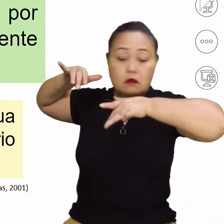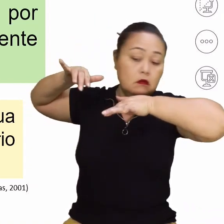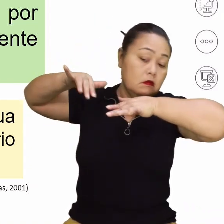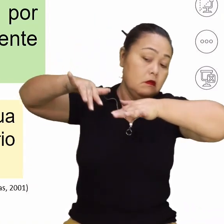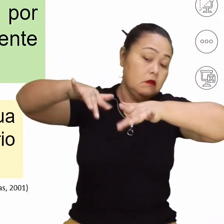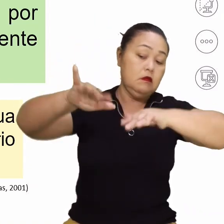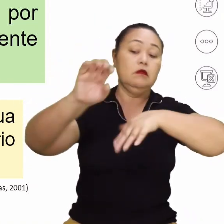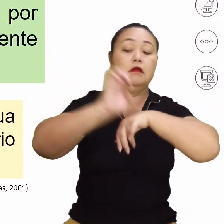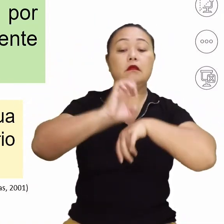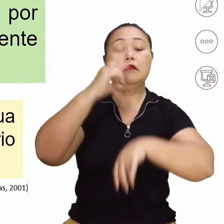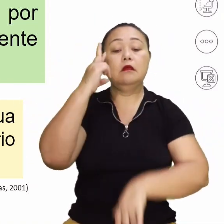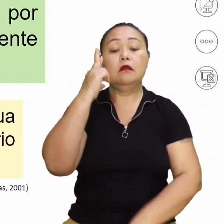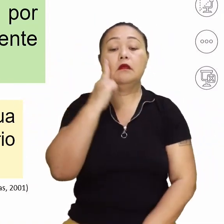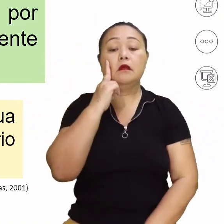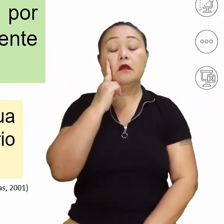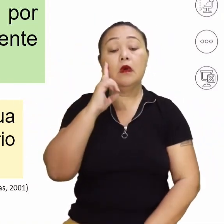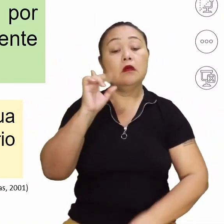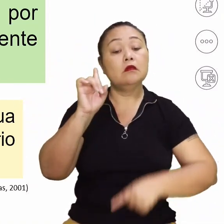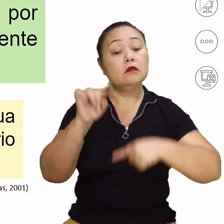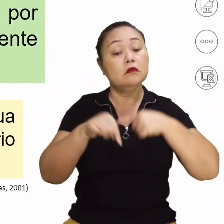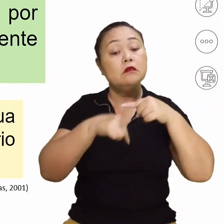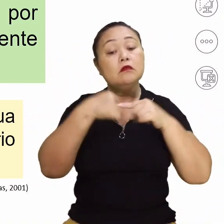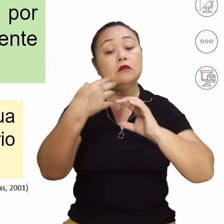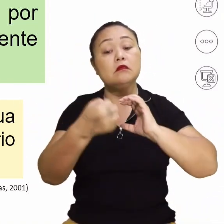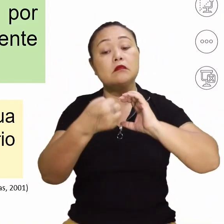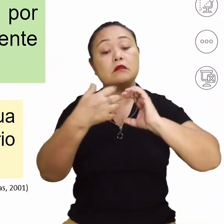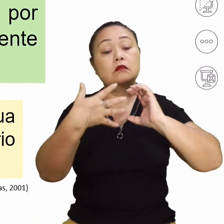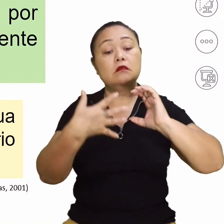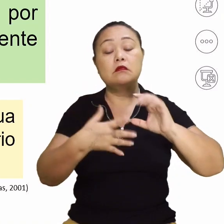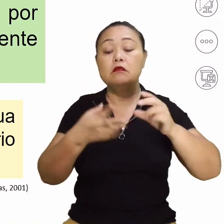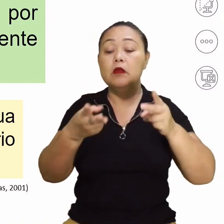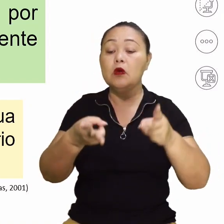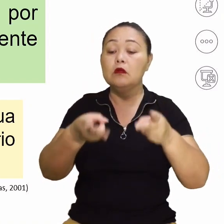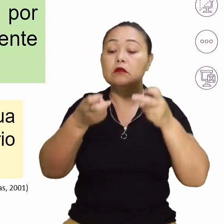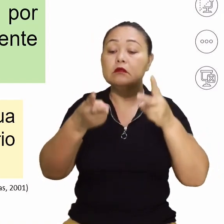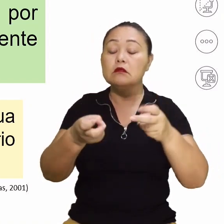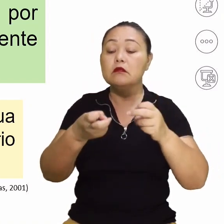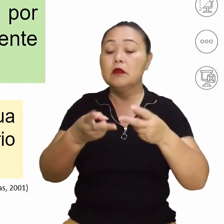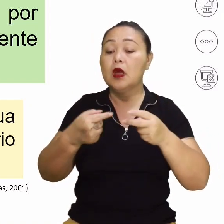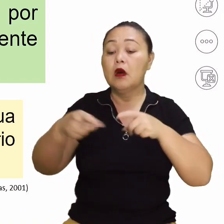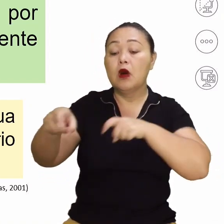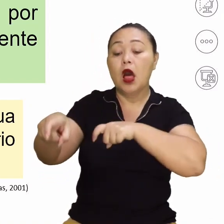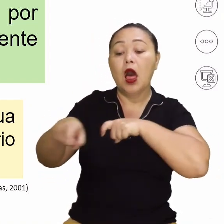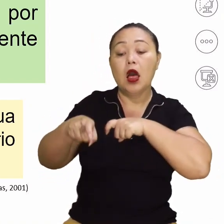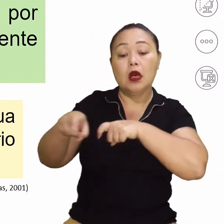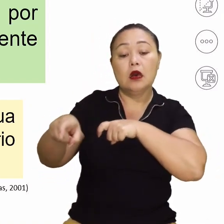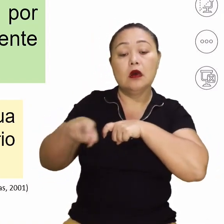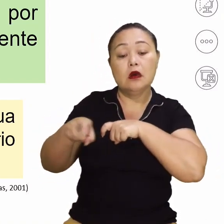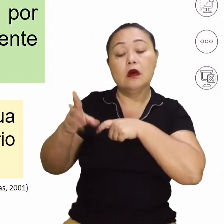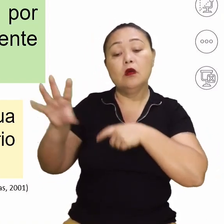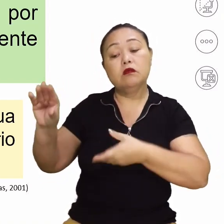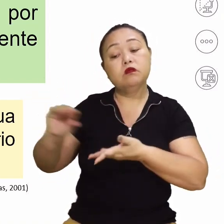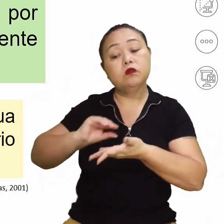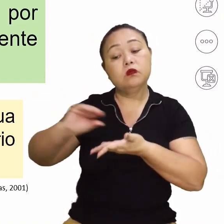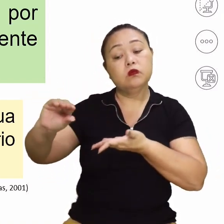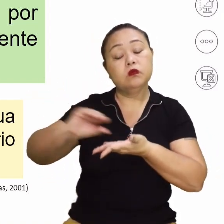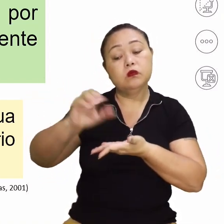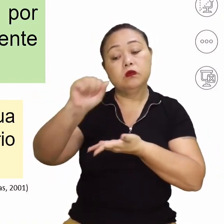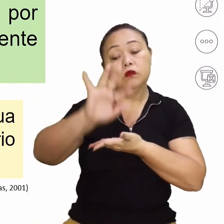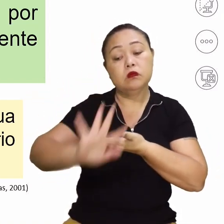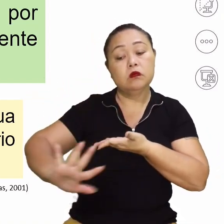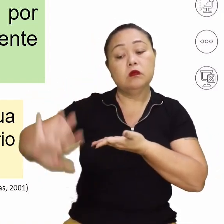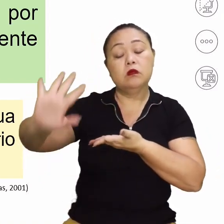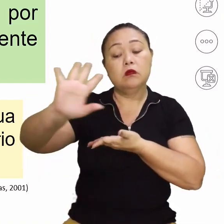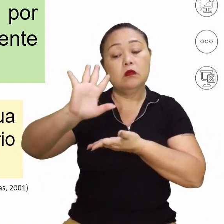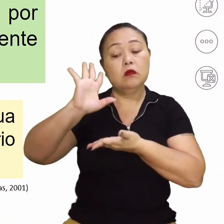com o advento de um novo ciclo agora caracterizado pela exploração agrícola e por investimentos federais na